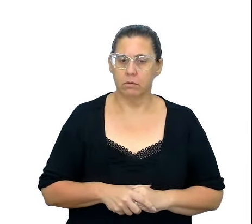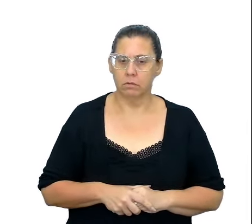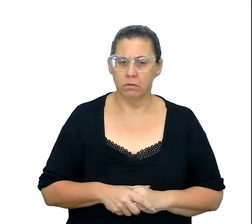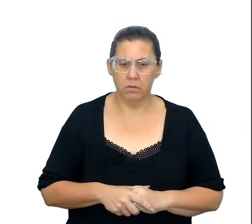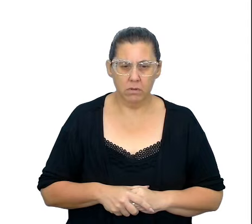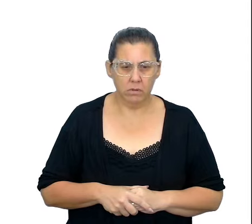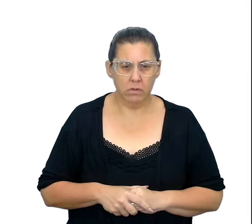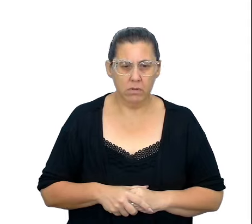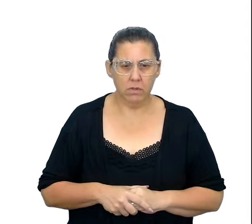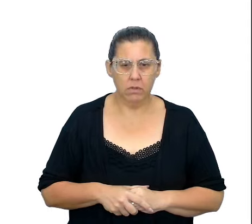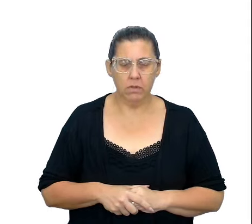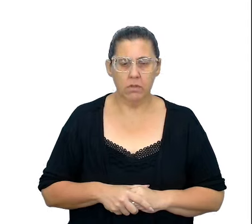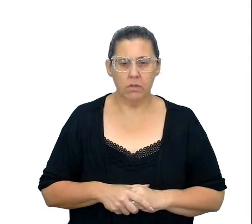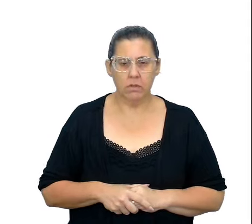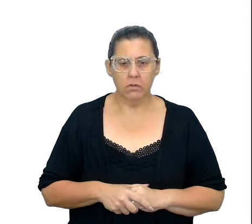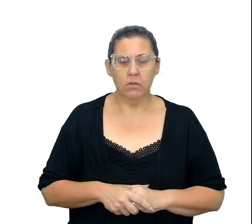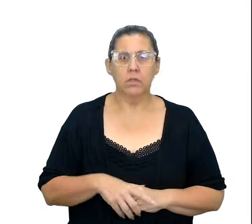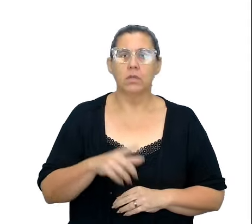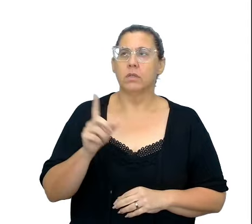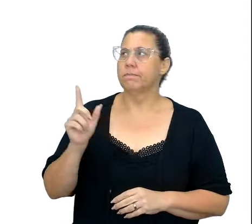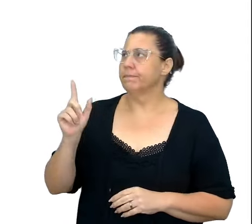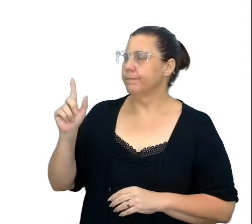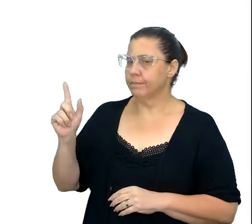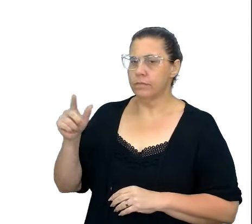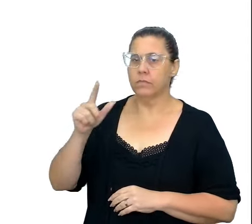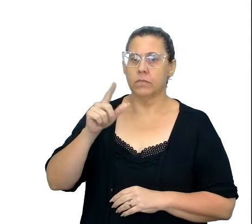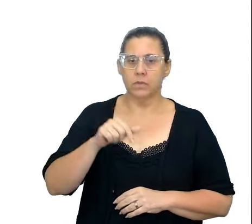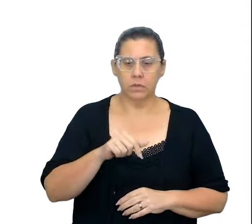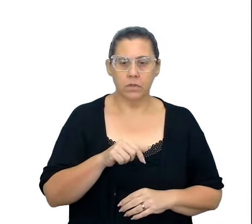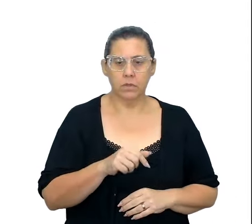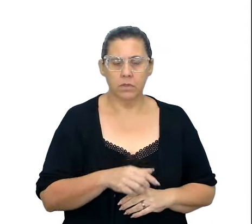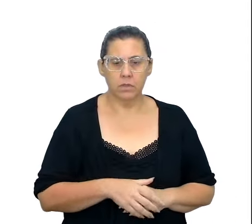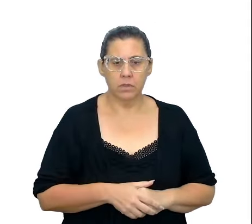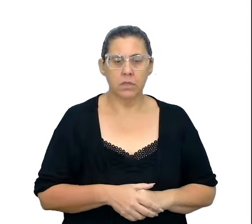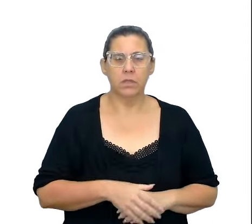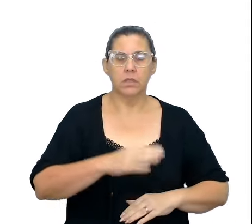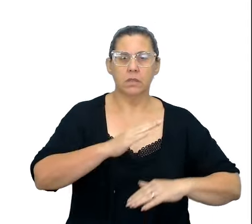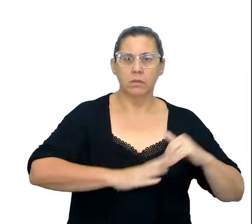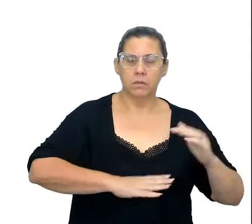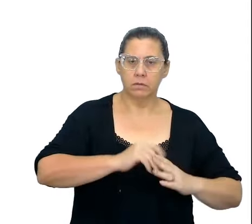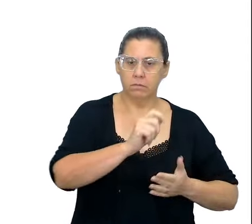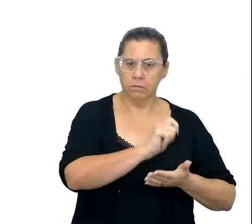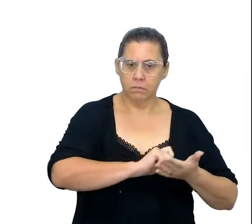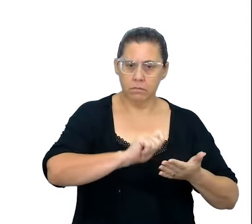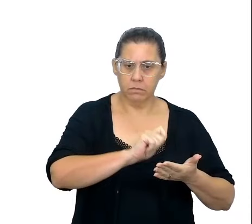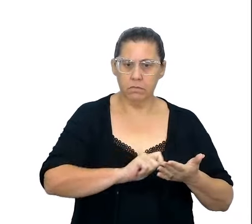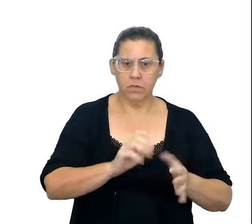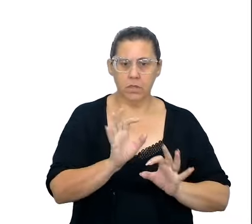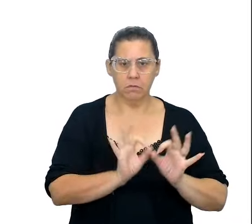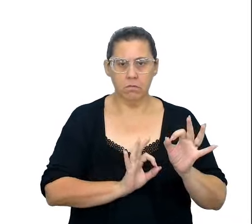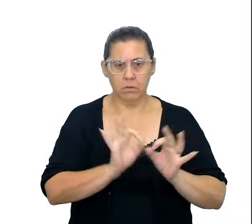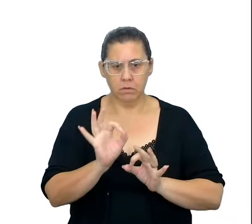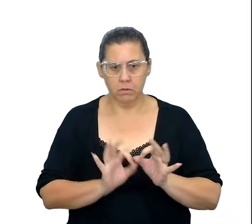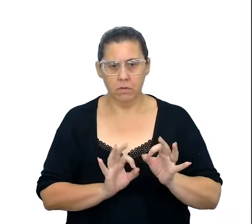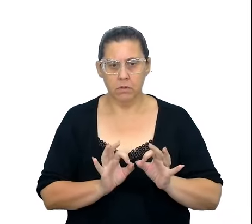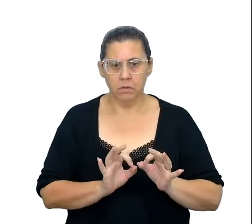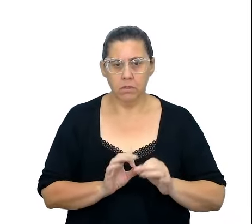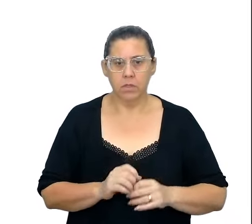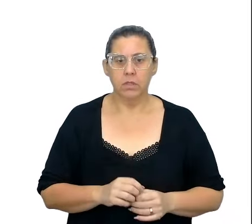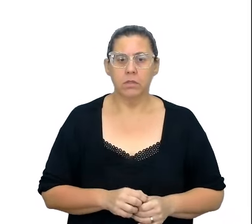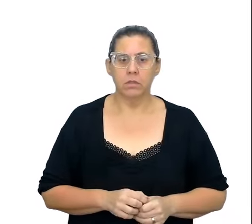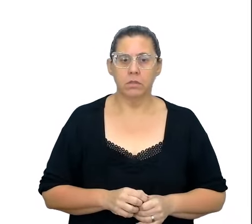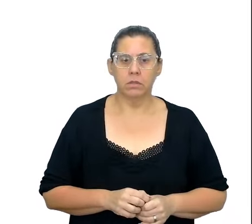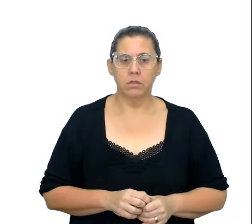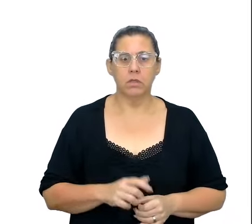a gente essa questão aí da leitura e das práticas de escrita. A construção dos sentidos na atividade de